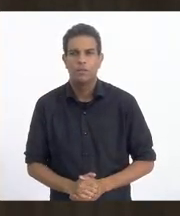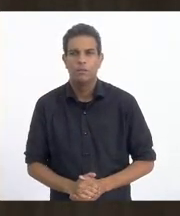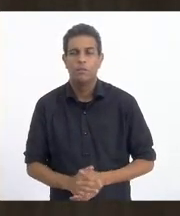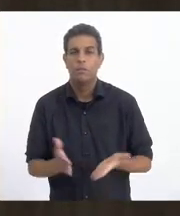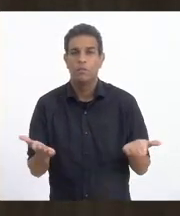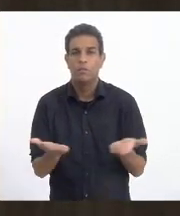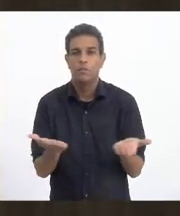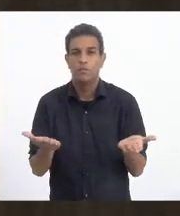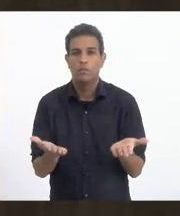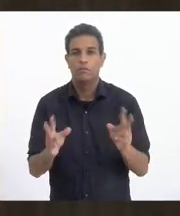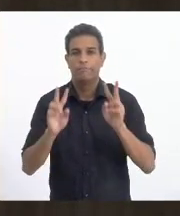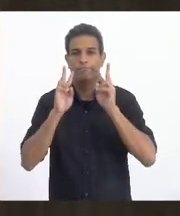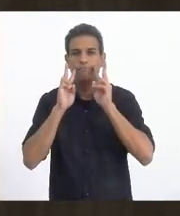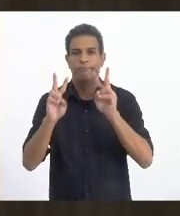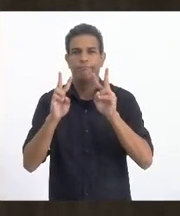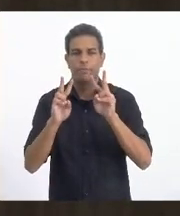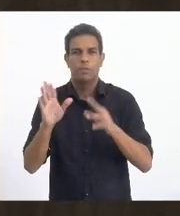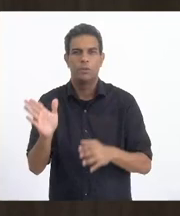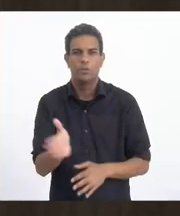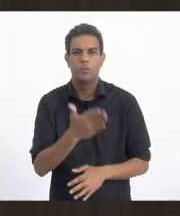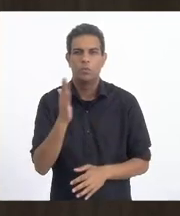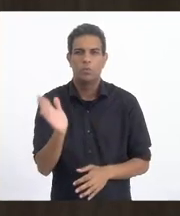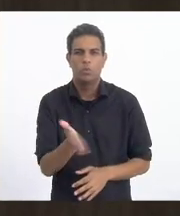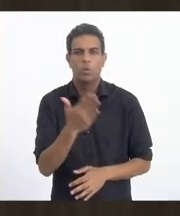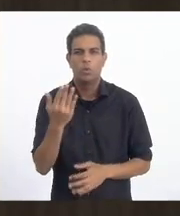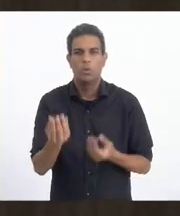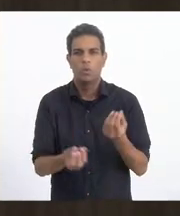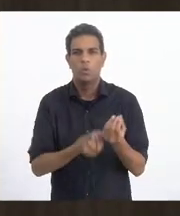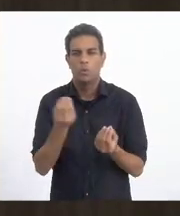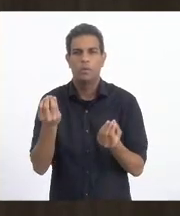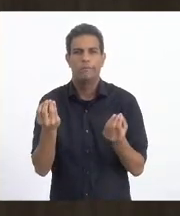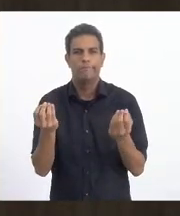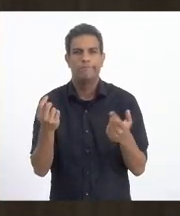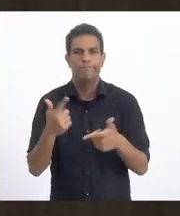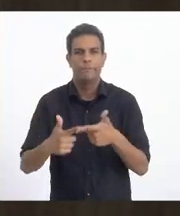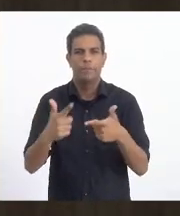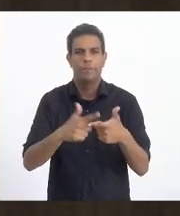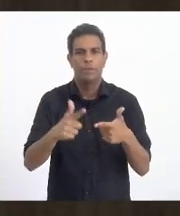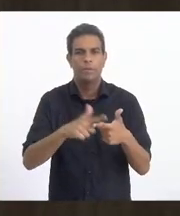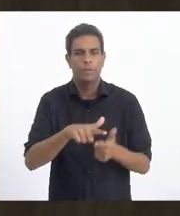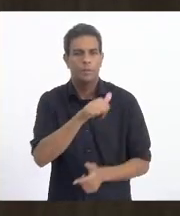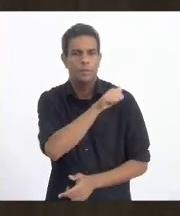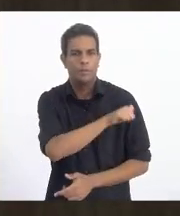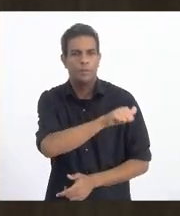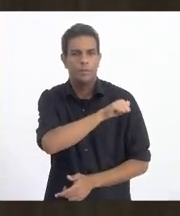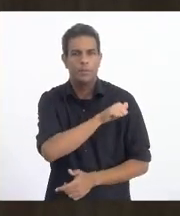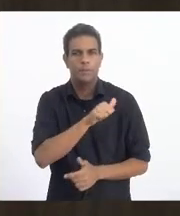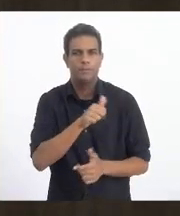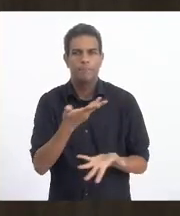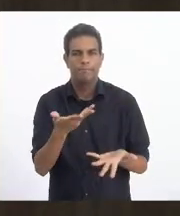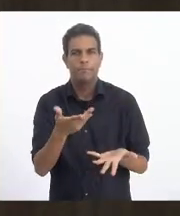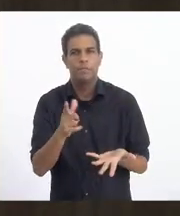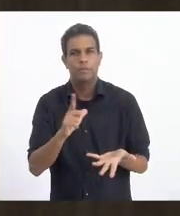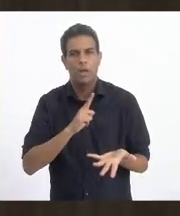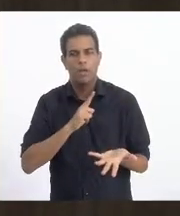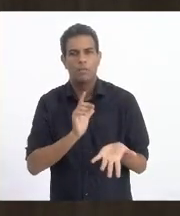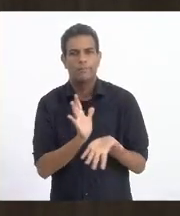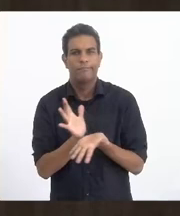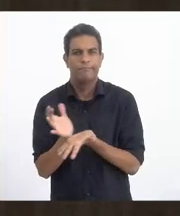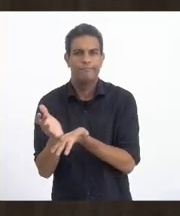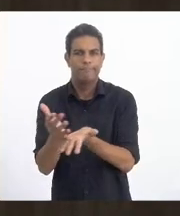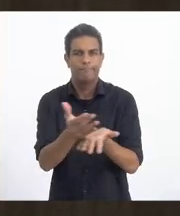estamos vendo o filme voltar a passar, aonde o Estado... Ele reúne